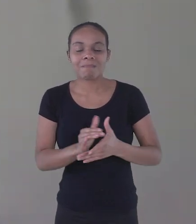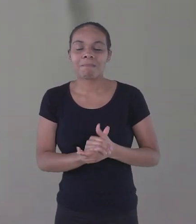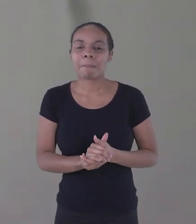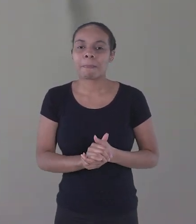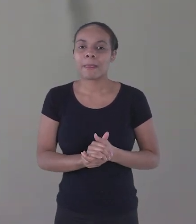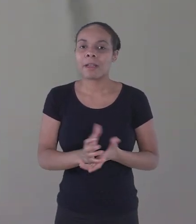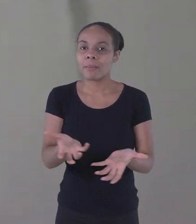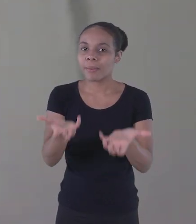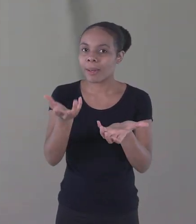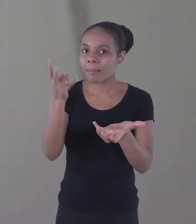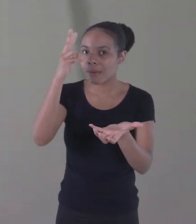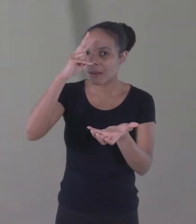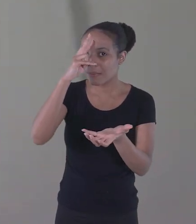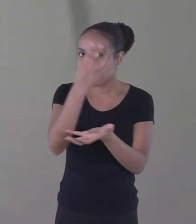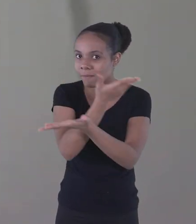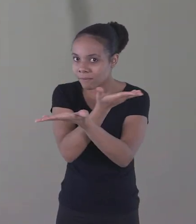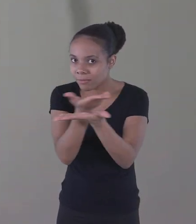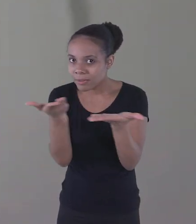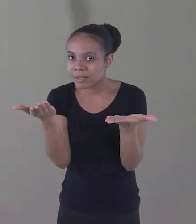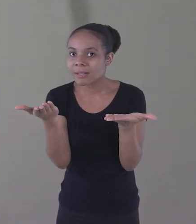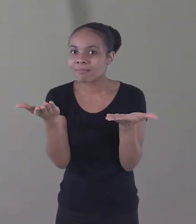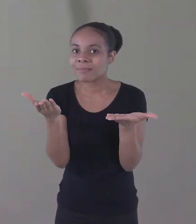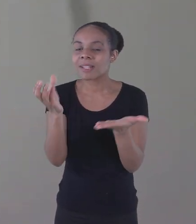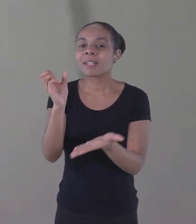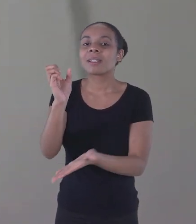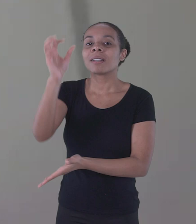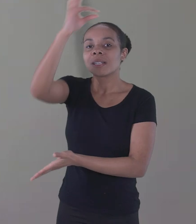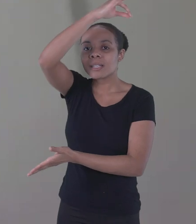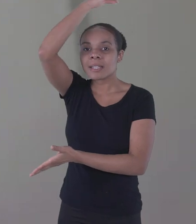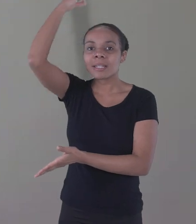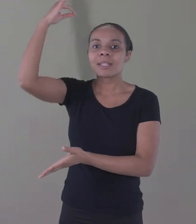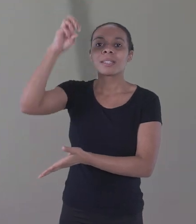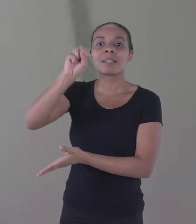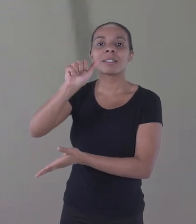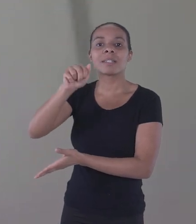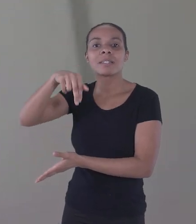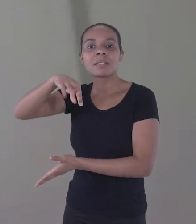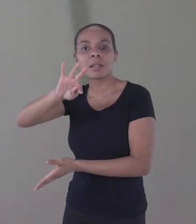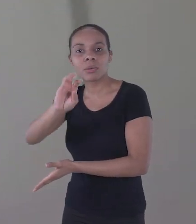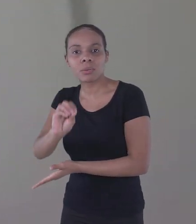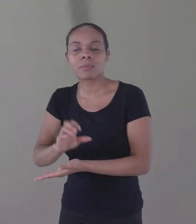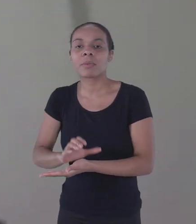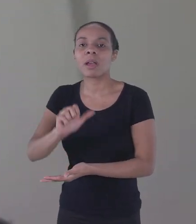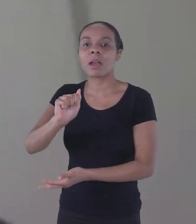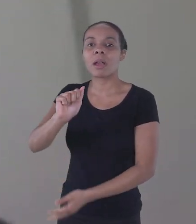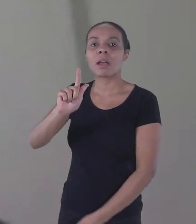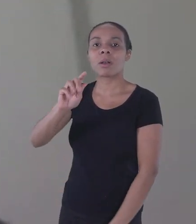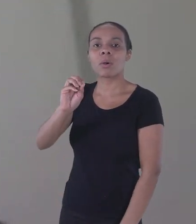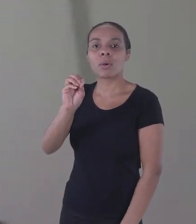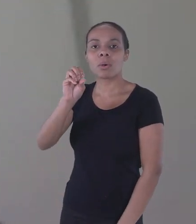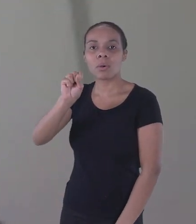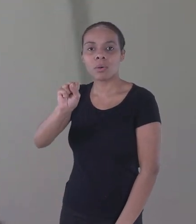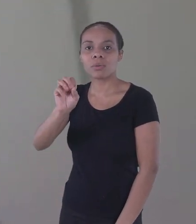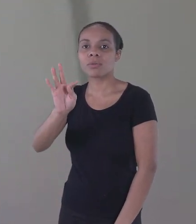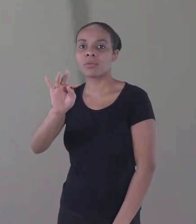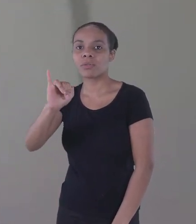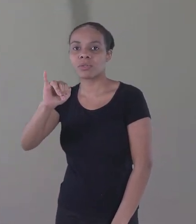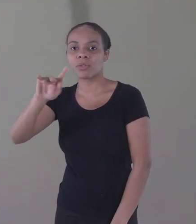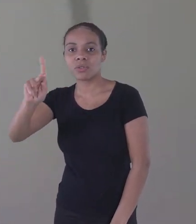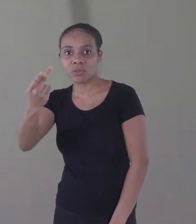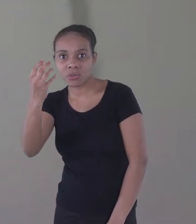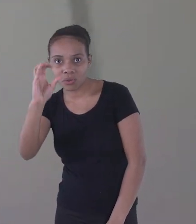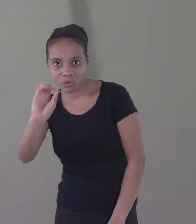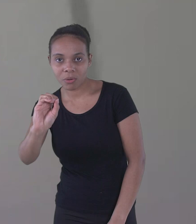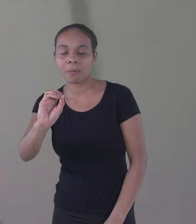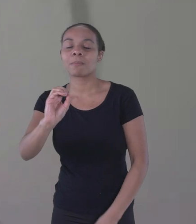também, como falamos dele aqui, de Santo Agostinho, de novo, embora eu seja dominicano, né? Não é costume dominicano